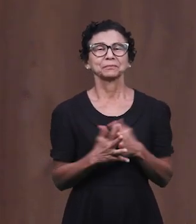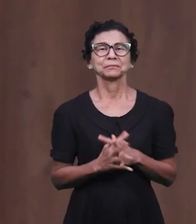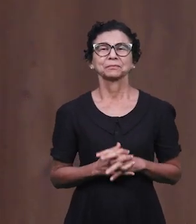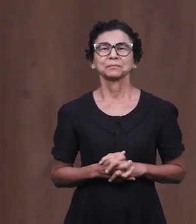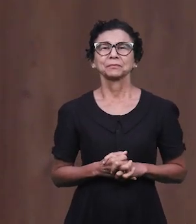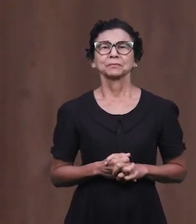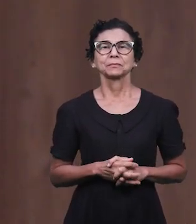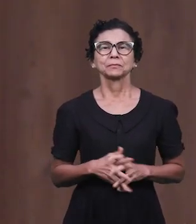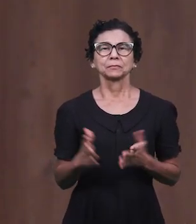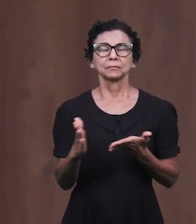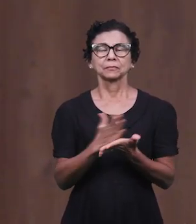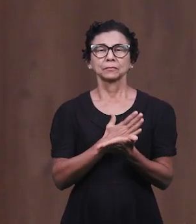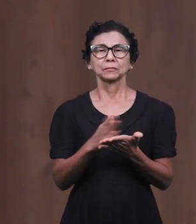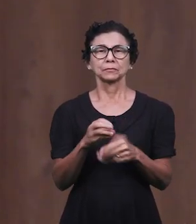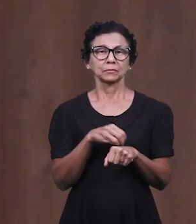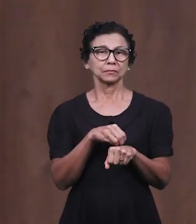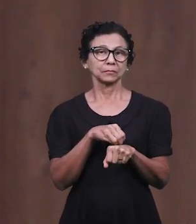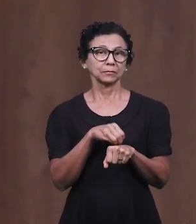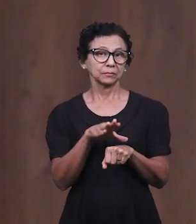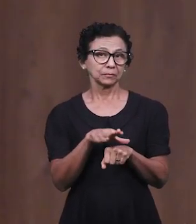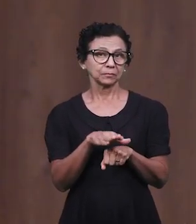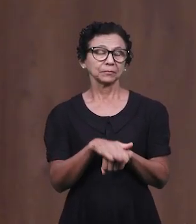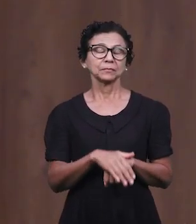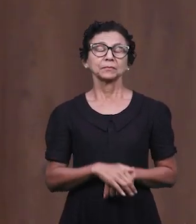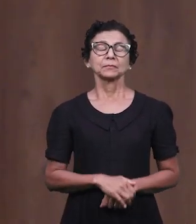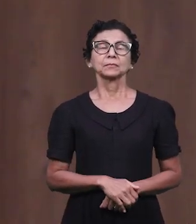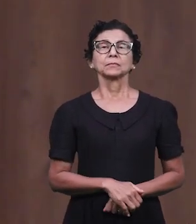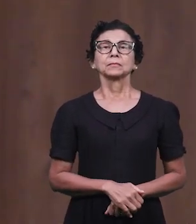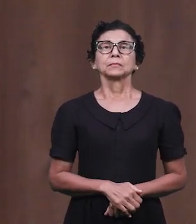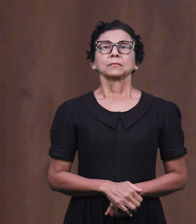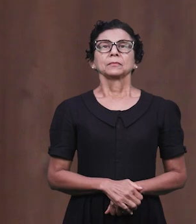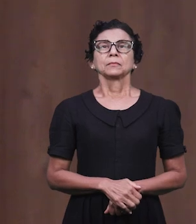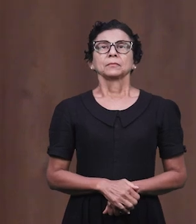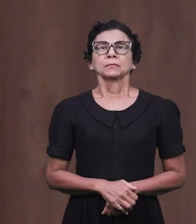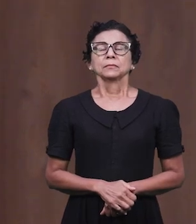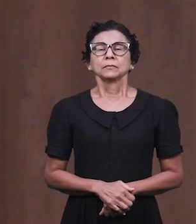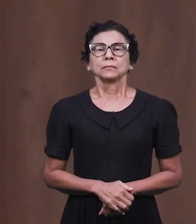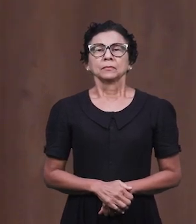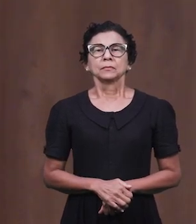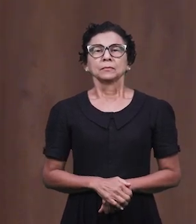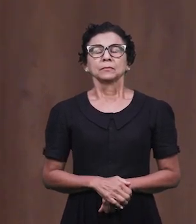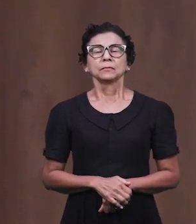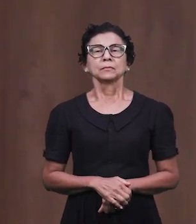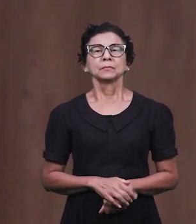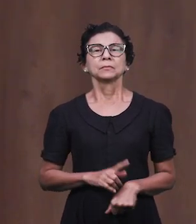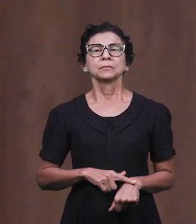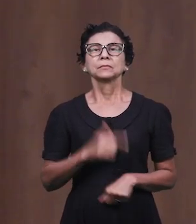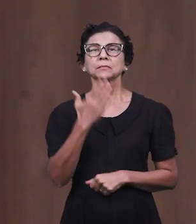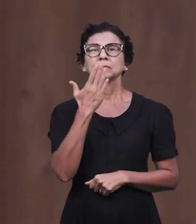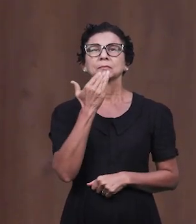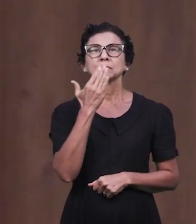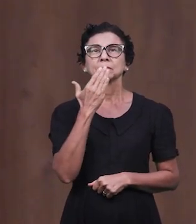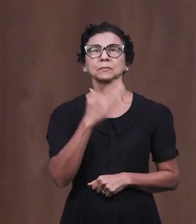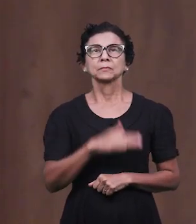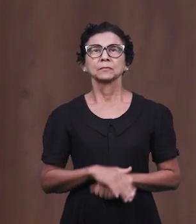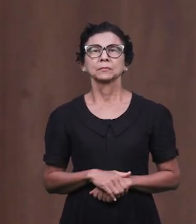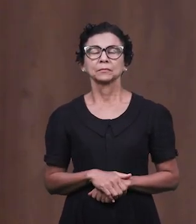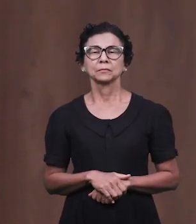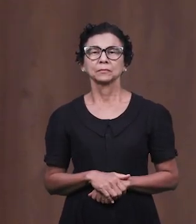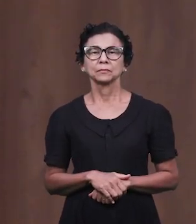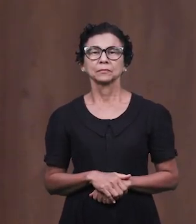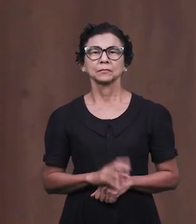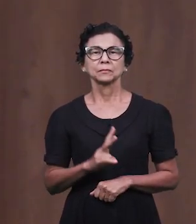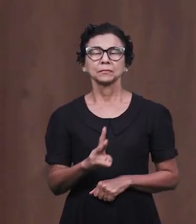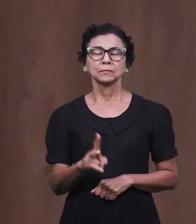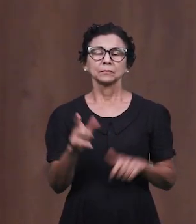né? Então eu vou deixar aqui algumas dicas para vocês para fazer na hora de se alimentar. Nós precisamos